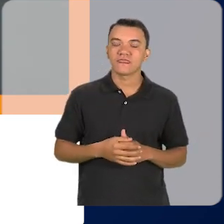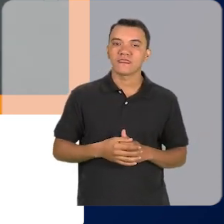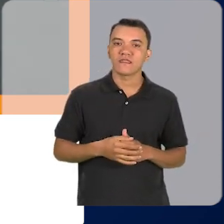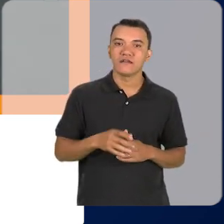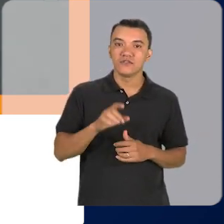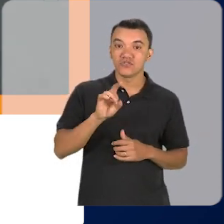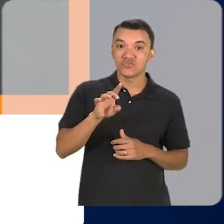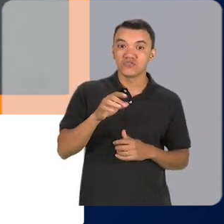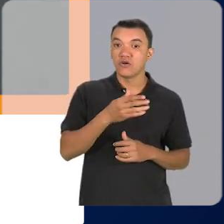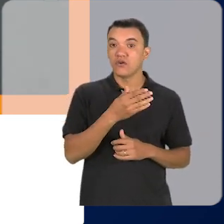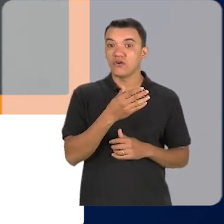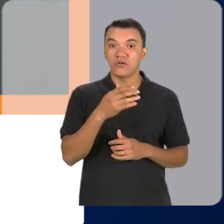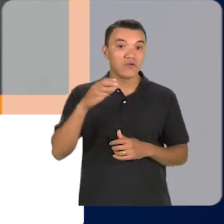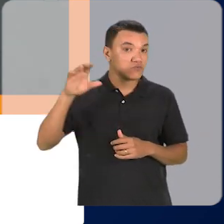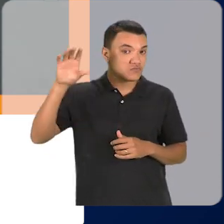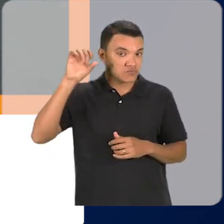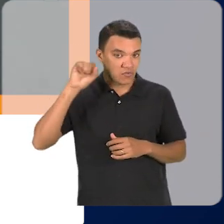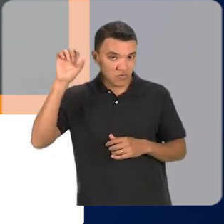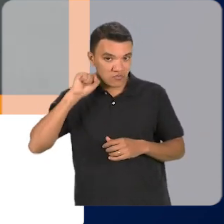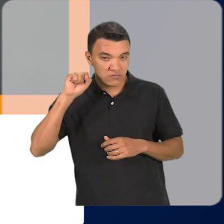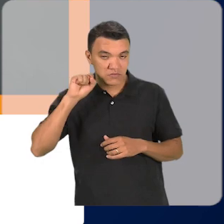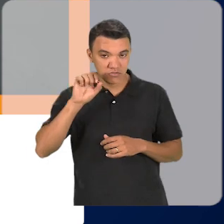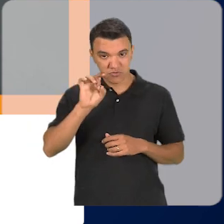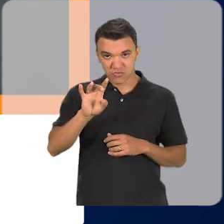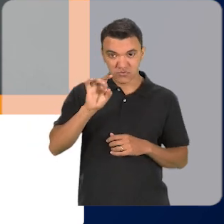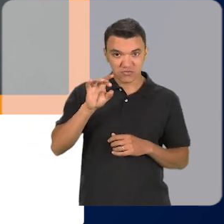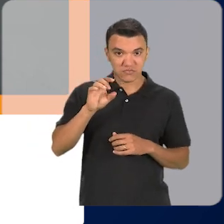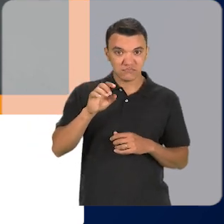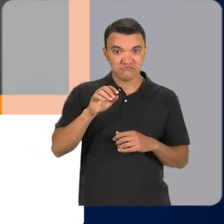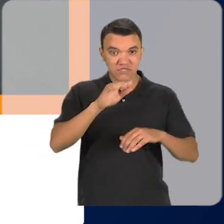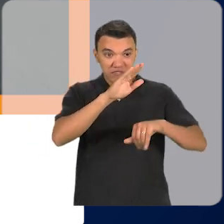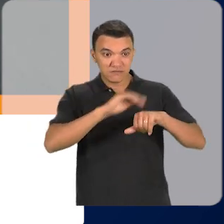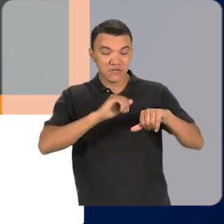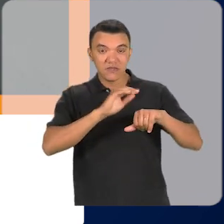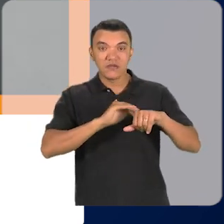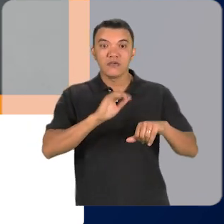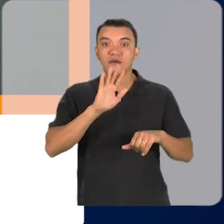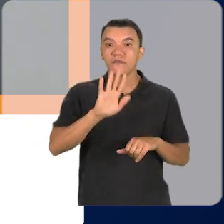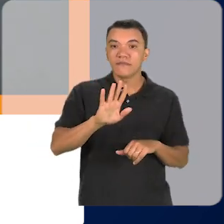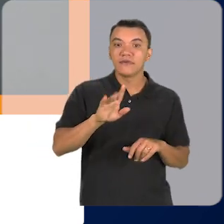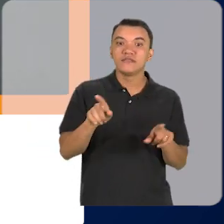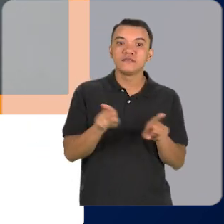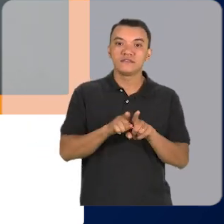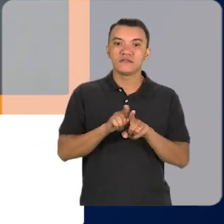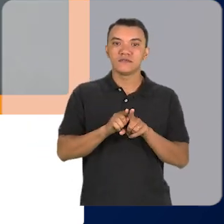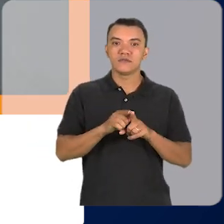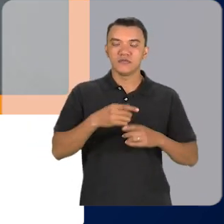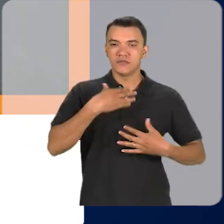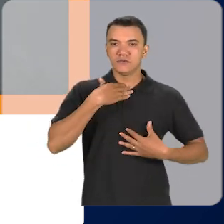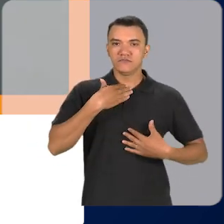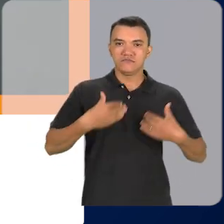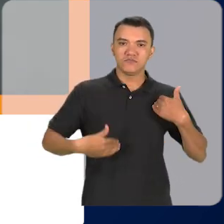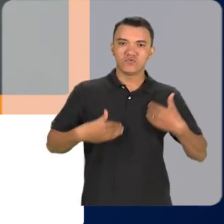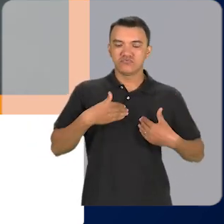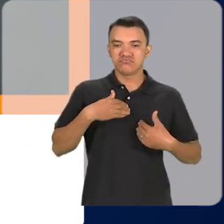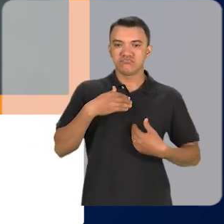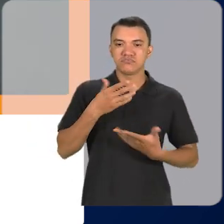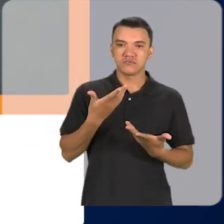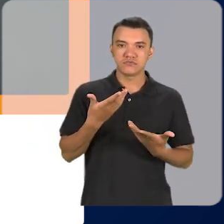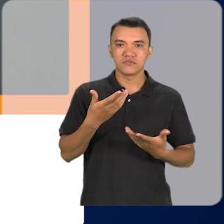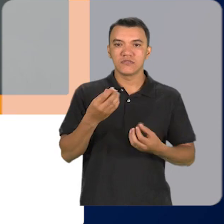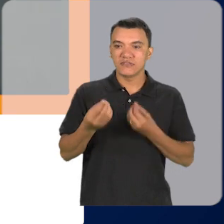só o som do chamado deles para o produto, mas a forma como a postura deles, a